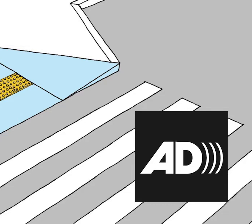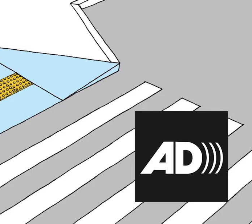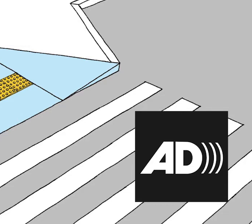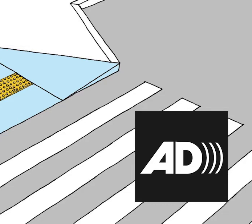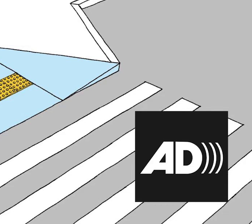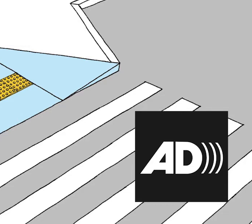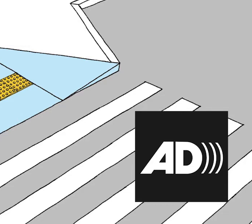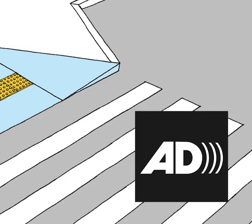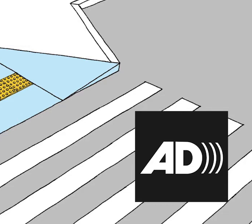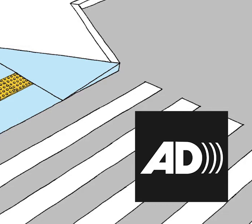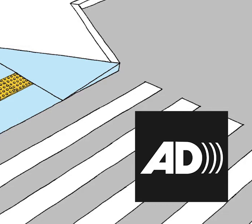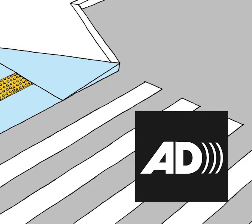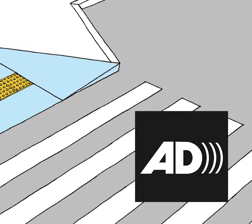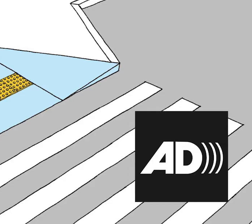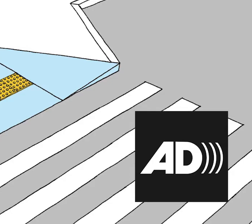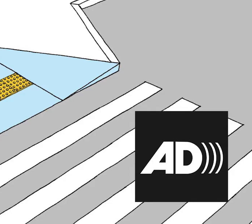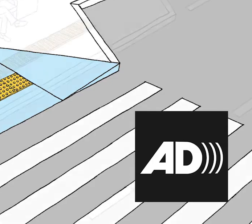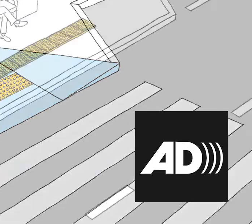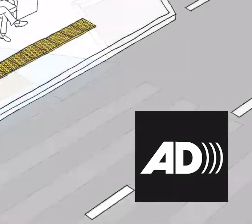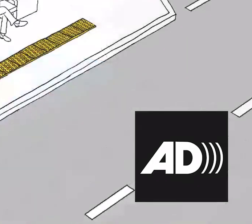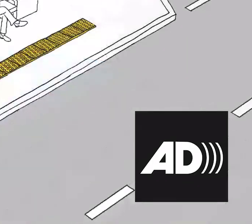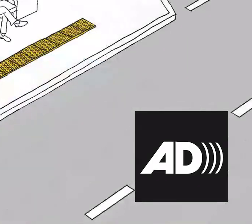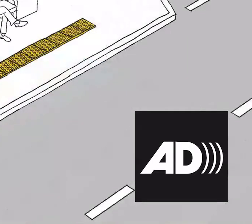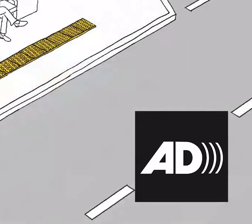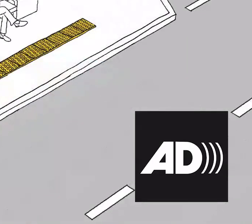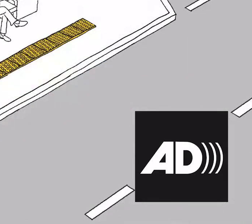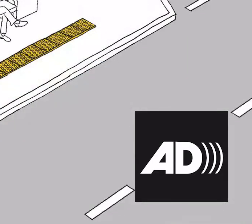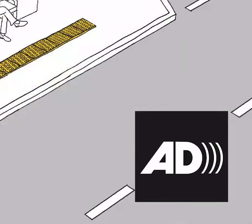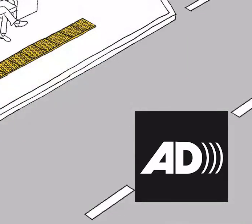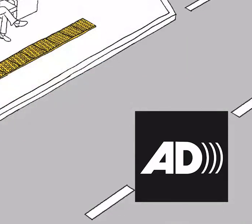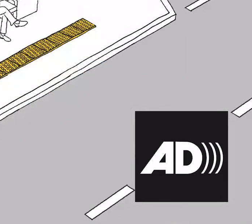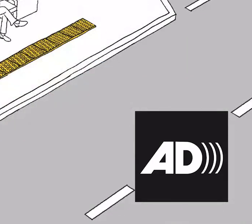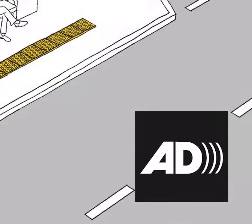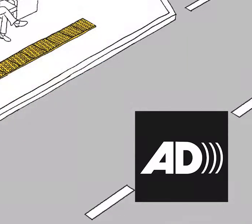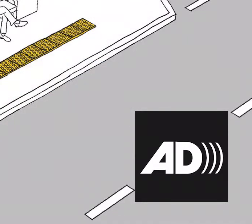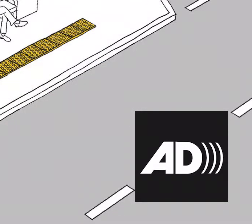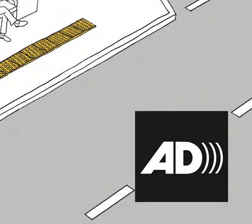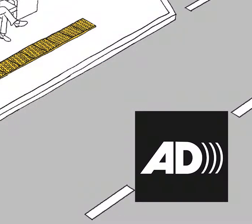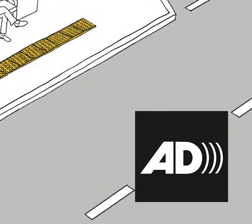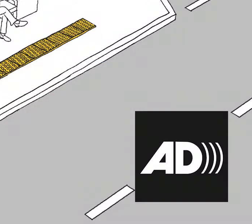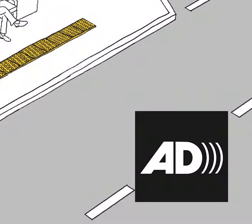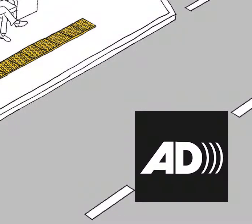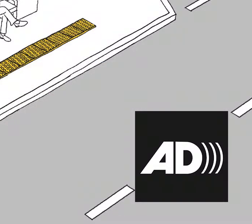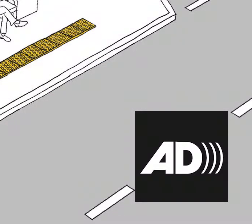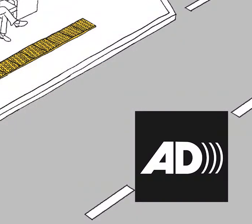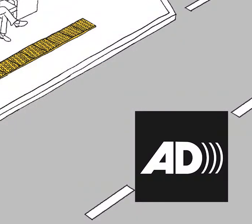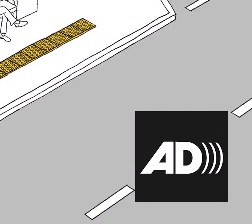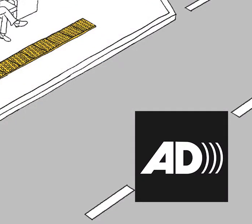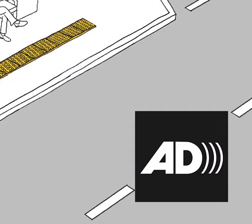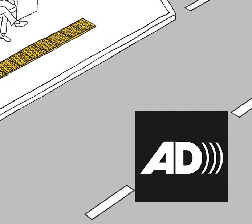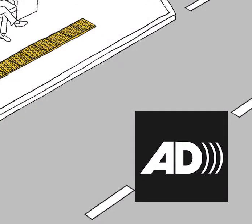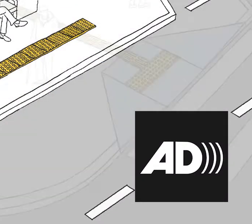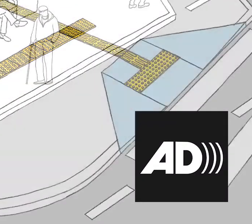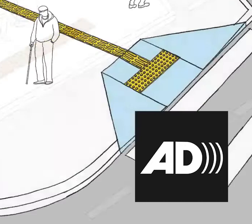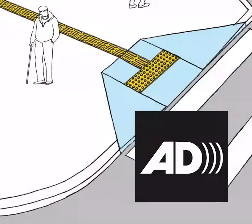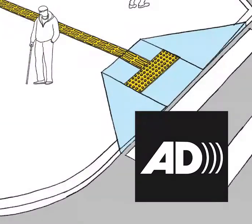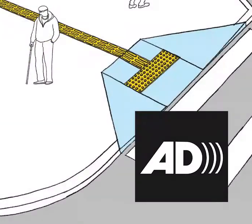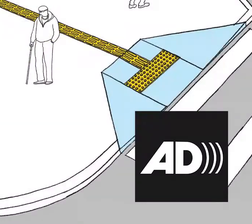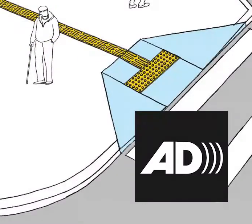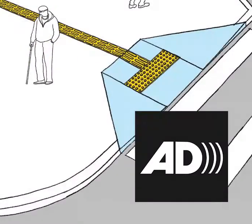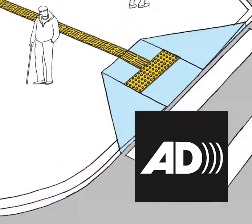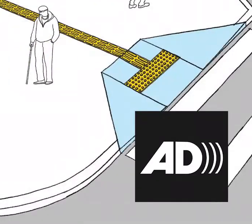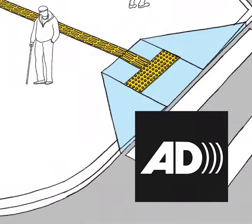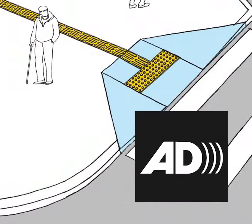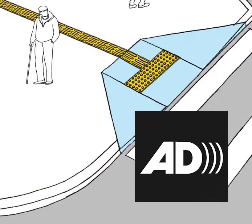mesmo comprimento da faixa de pedestres. A segunda imagem mostra a ampliação da calçada para um abrigo de ônibus. E a